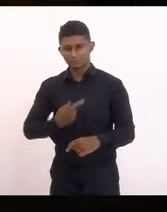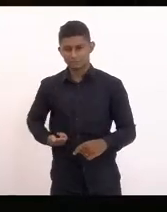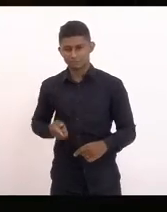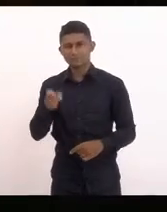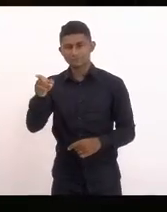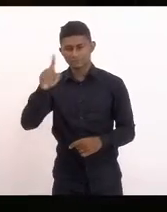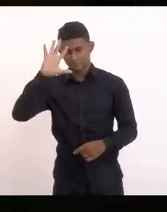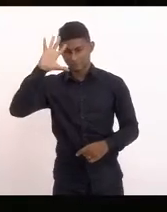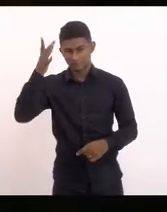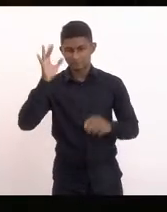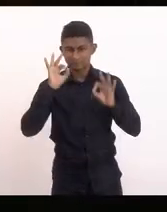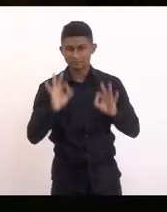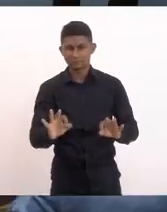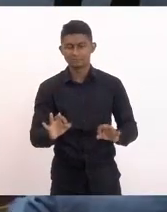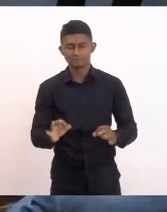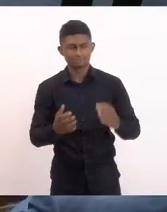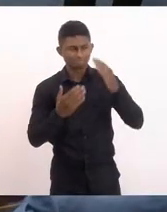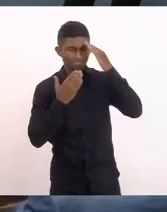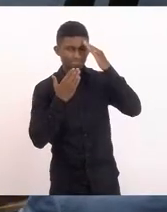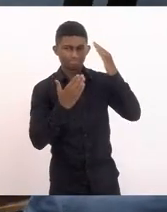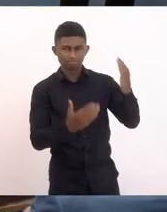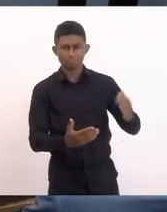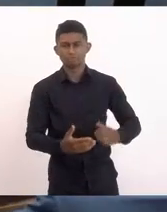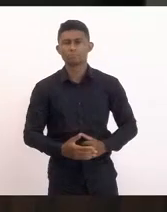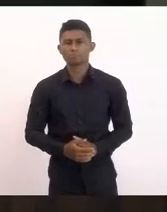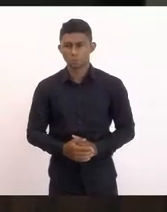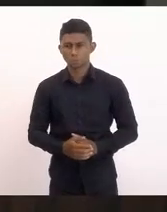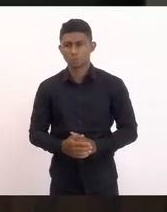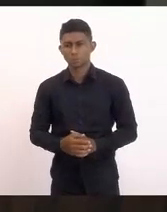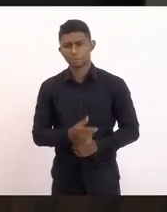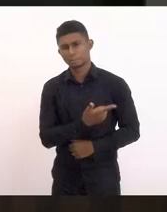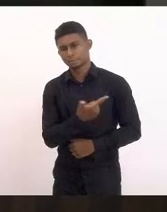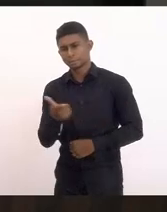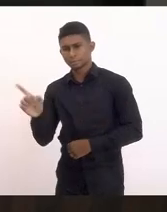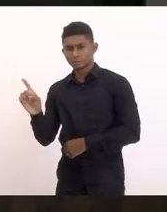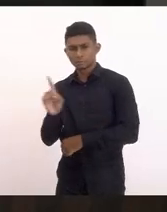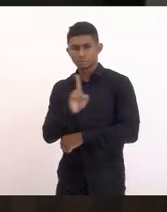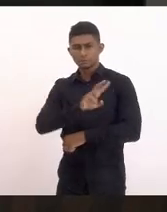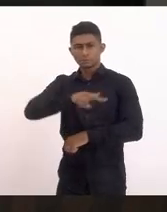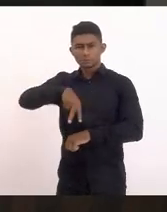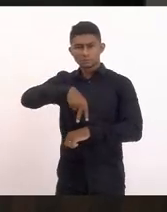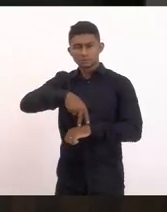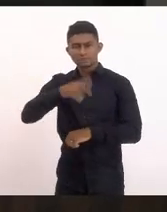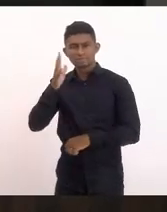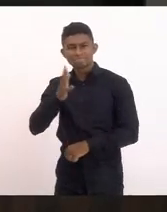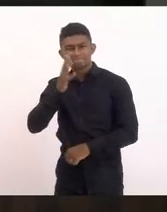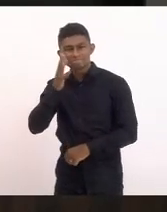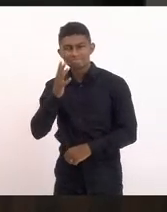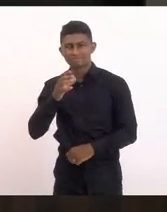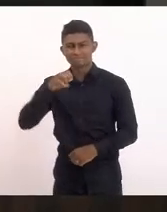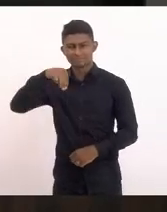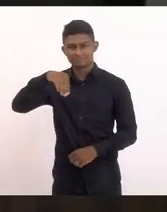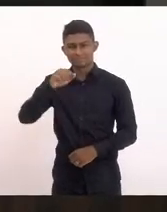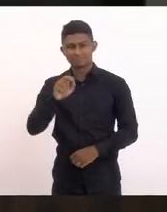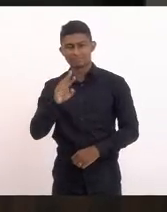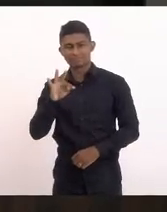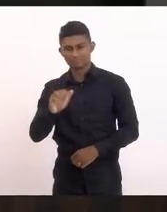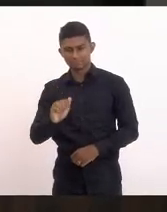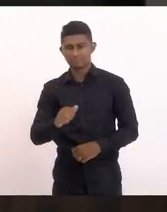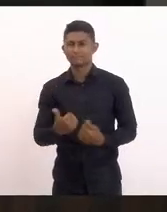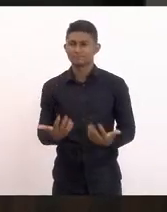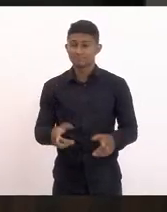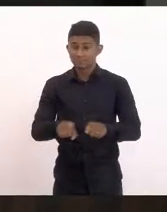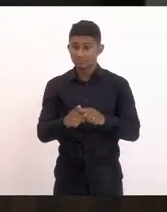Cláudio Castro. Muito obrigado. Obrigado. Próxima oradora inscrita é a deputada Marta Rocha. Da mesma forma,